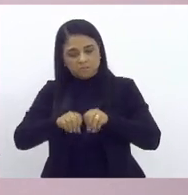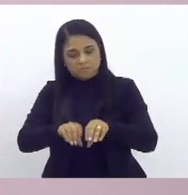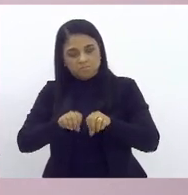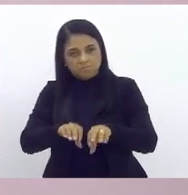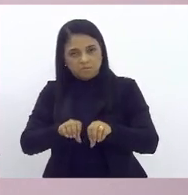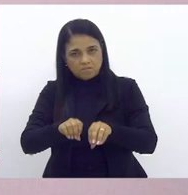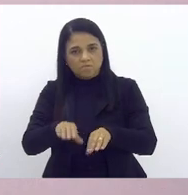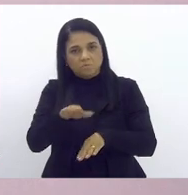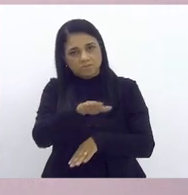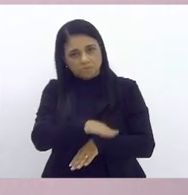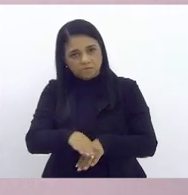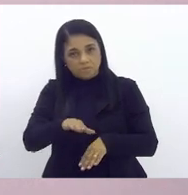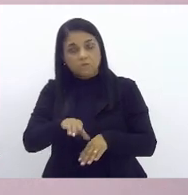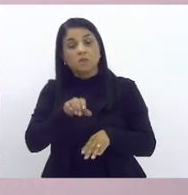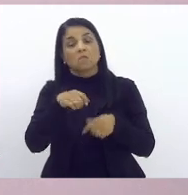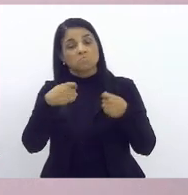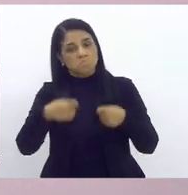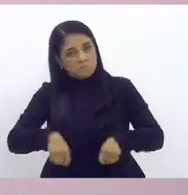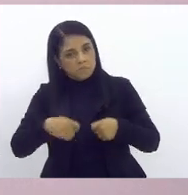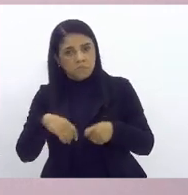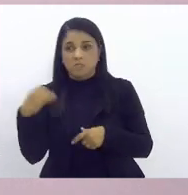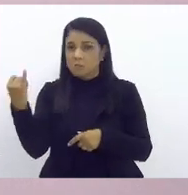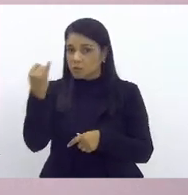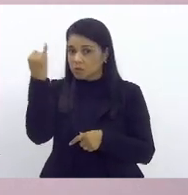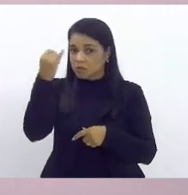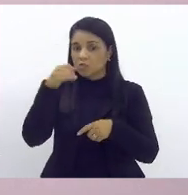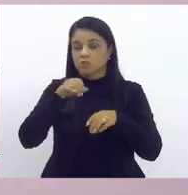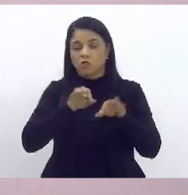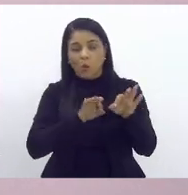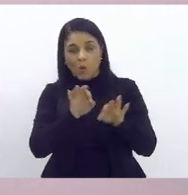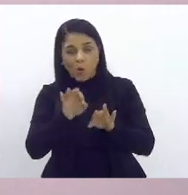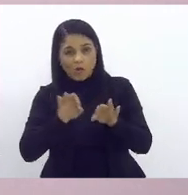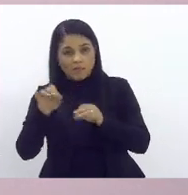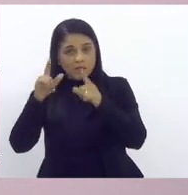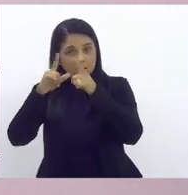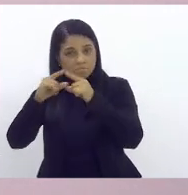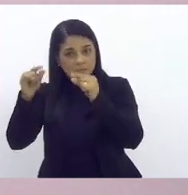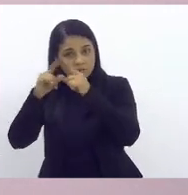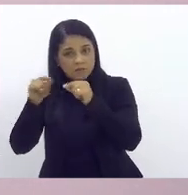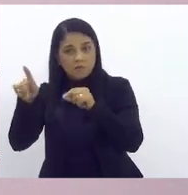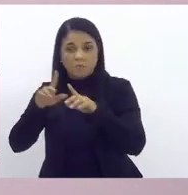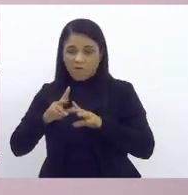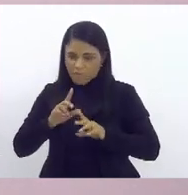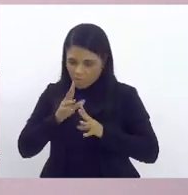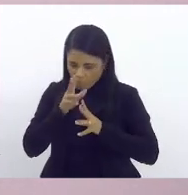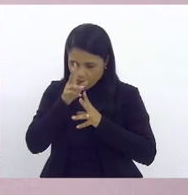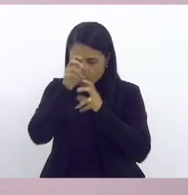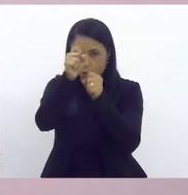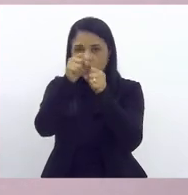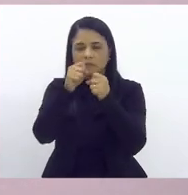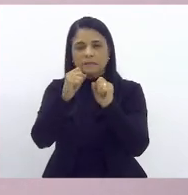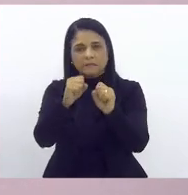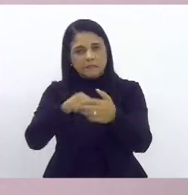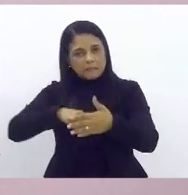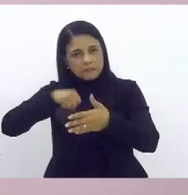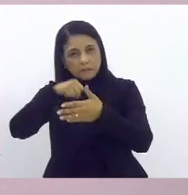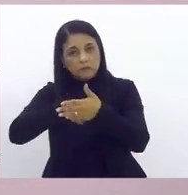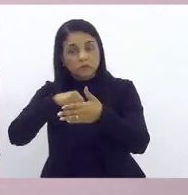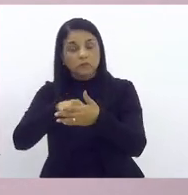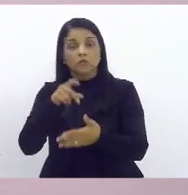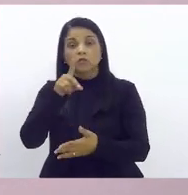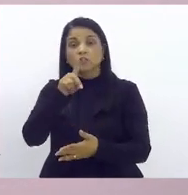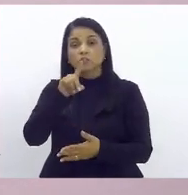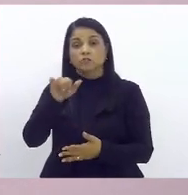também estejam organizadas, estejam lá em Brasília, para a gente fortalecer essa luta. E no dia 21